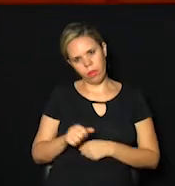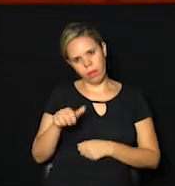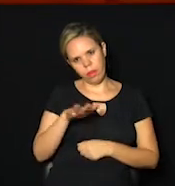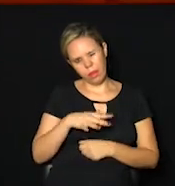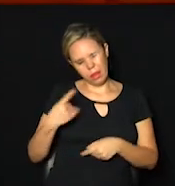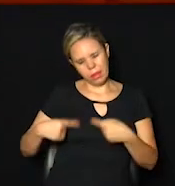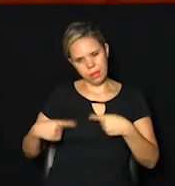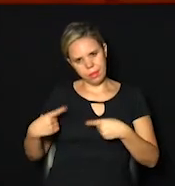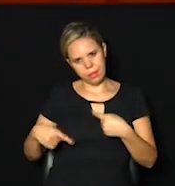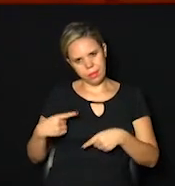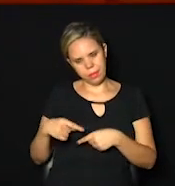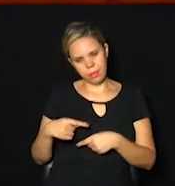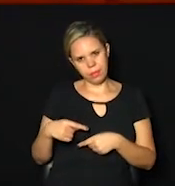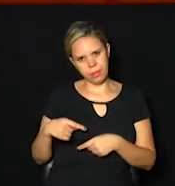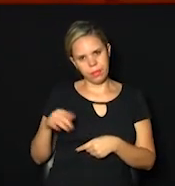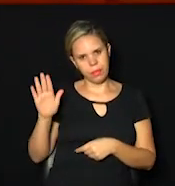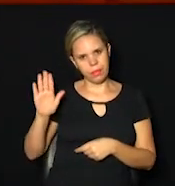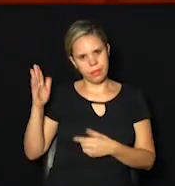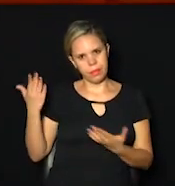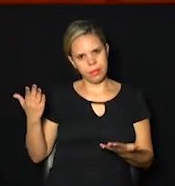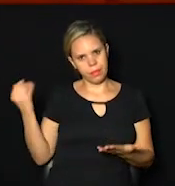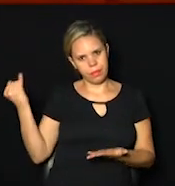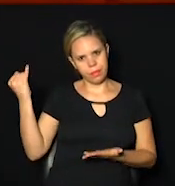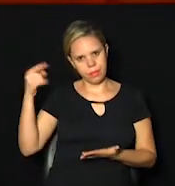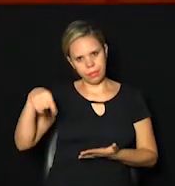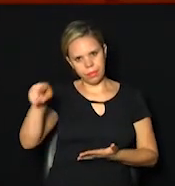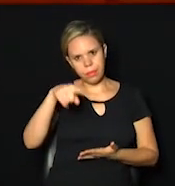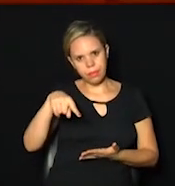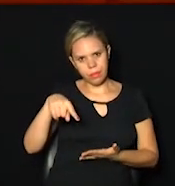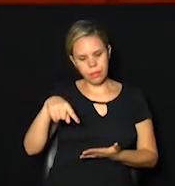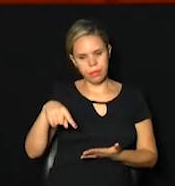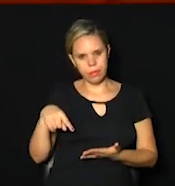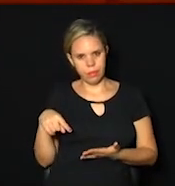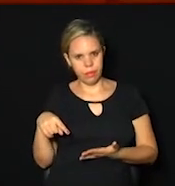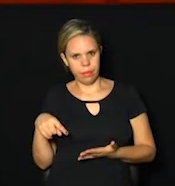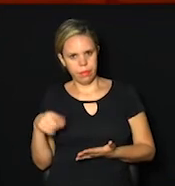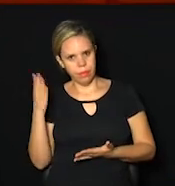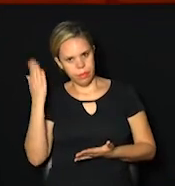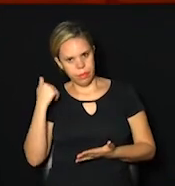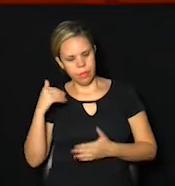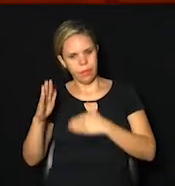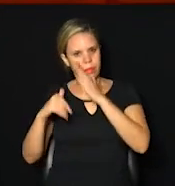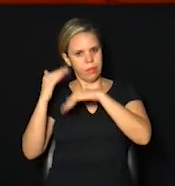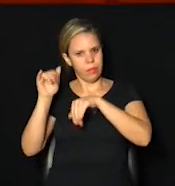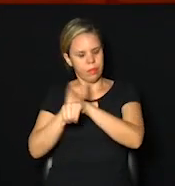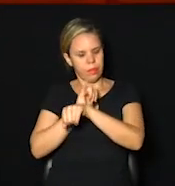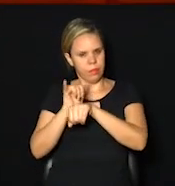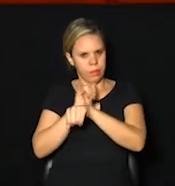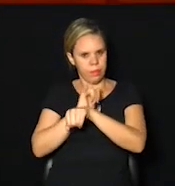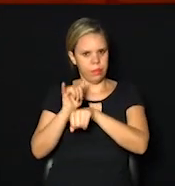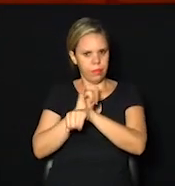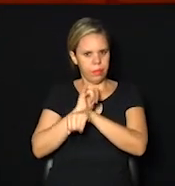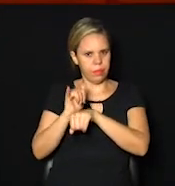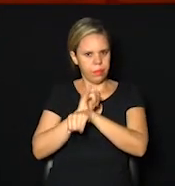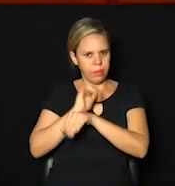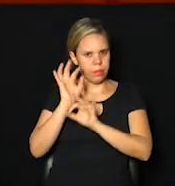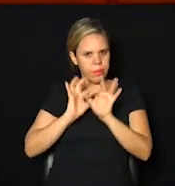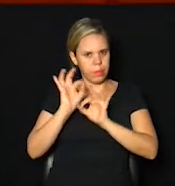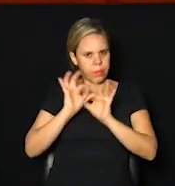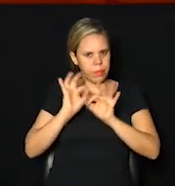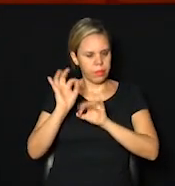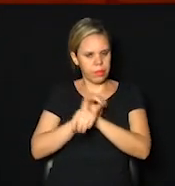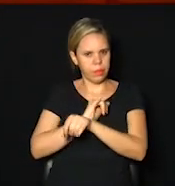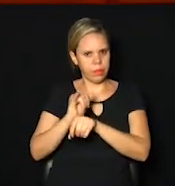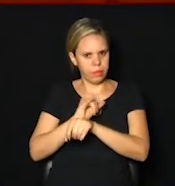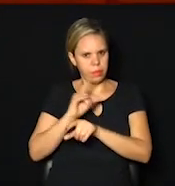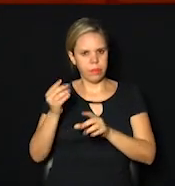político, no ambiente eleitoral, é importante que você saiba desenvolver estratégia. Desenvolver estratégia é desenvolver